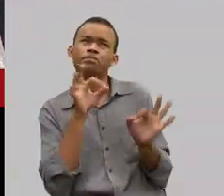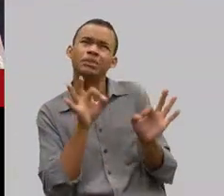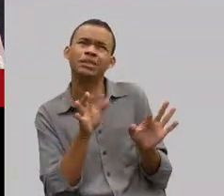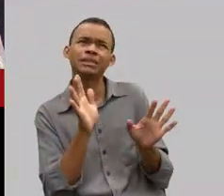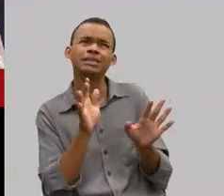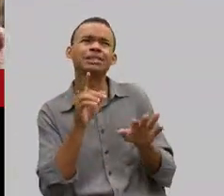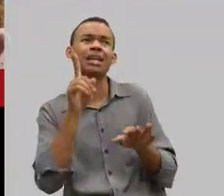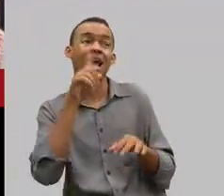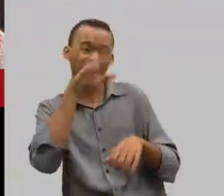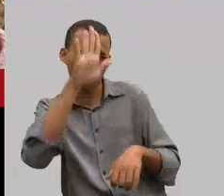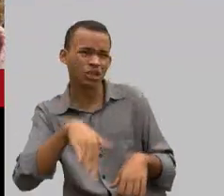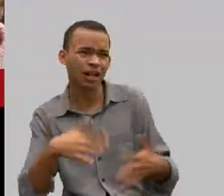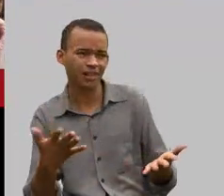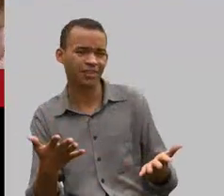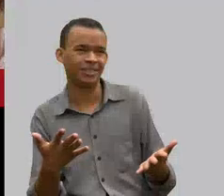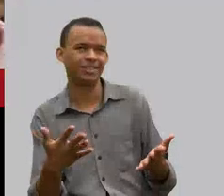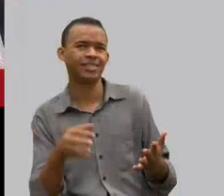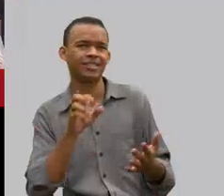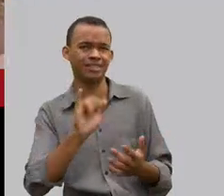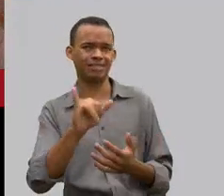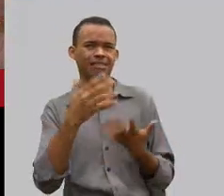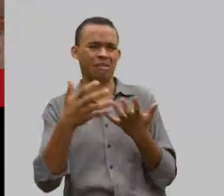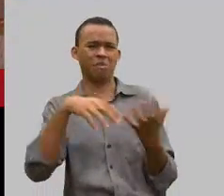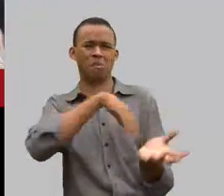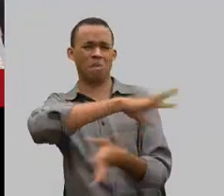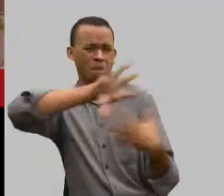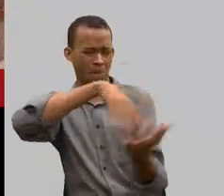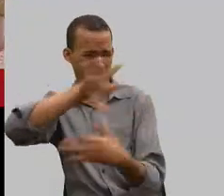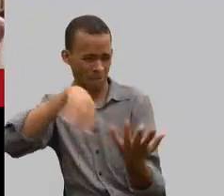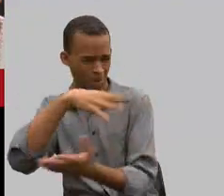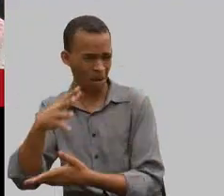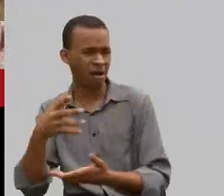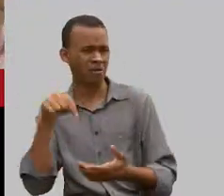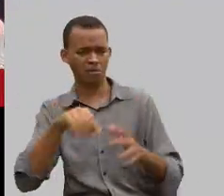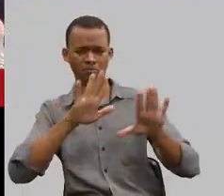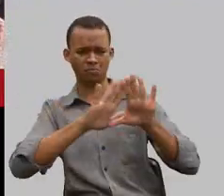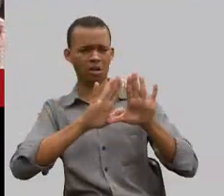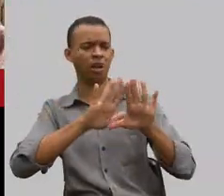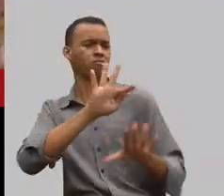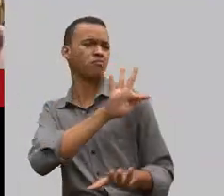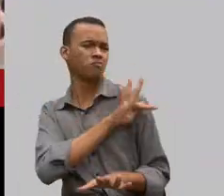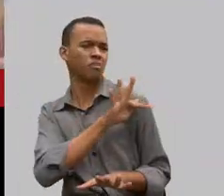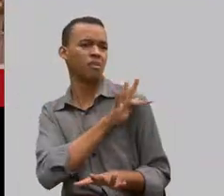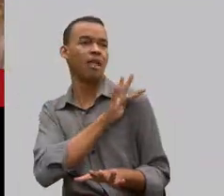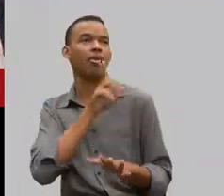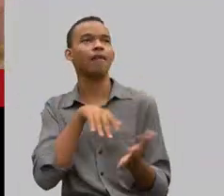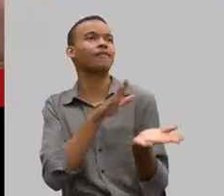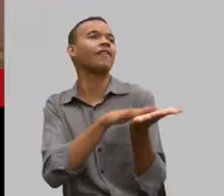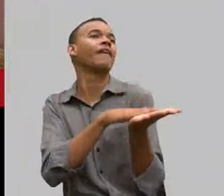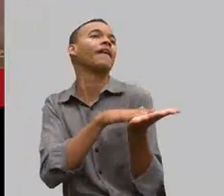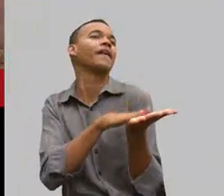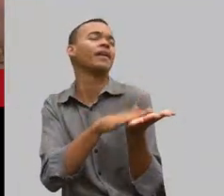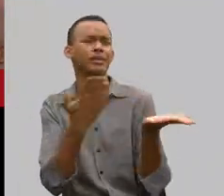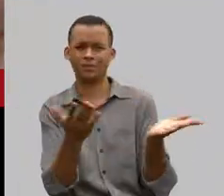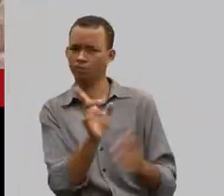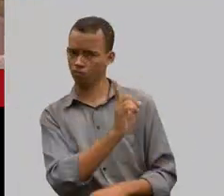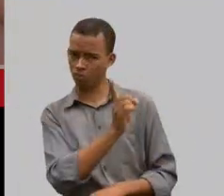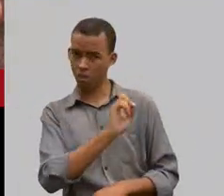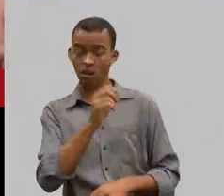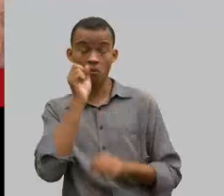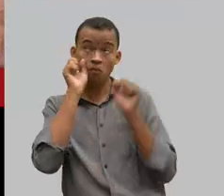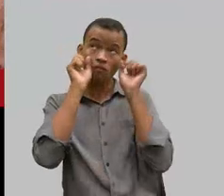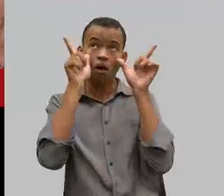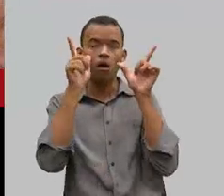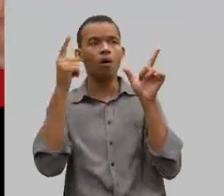período da tarde se quiser bagunçar e transformar o Assembleia fiscaliza num parabeniza aí vocês me avisam que eu não preciso acordar cedo eu não